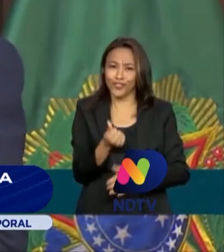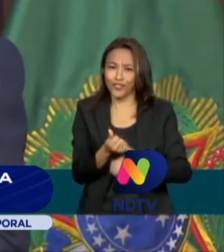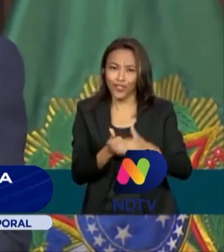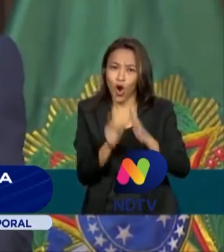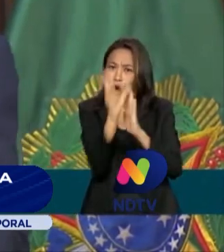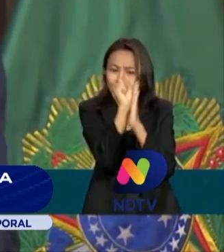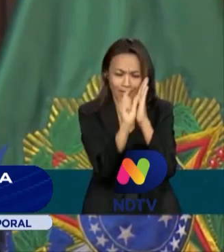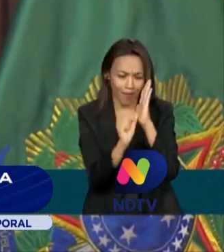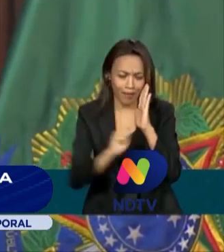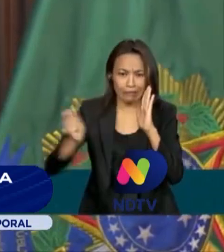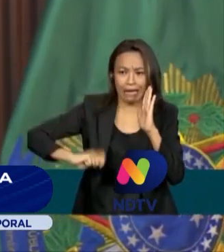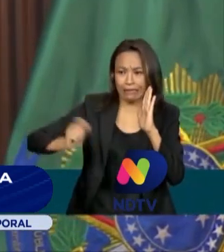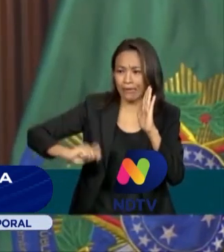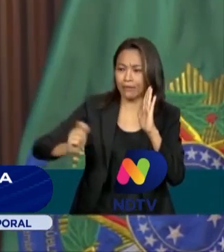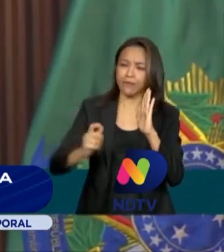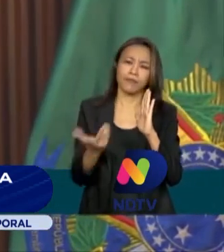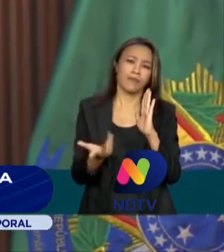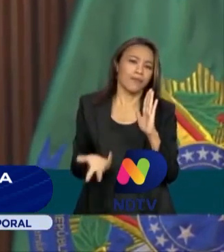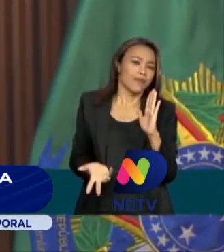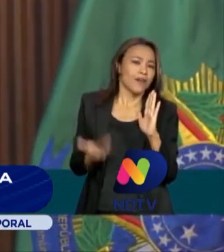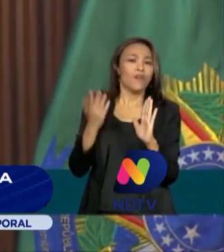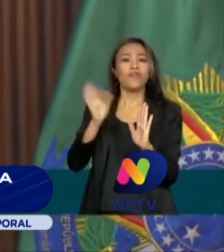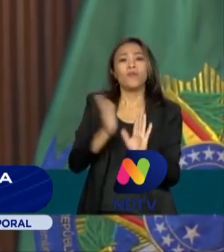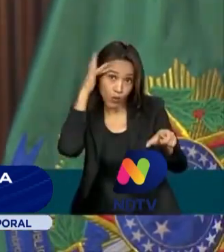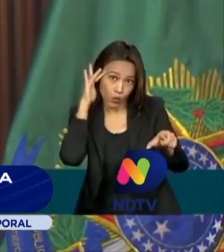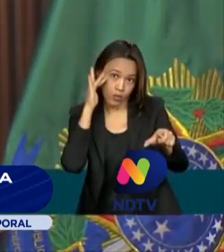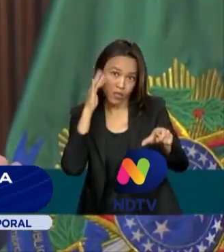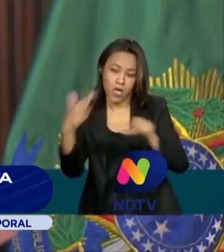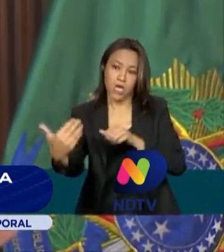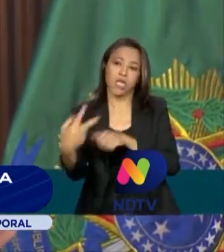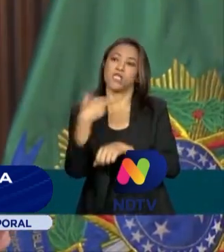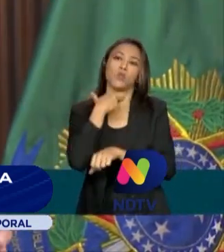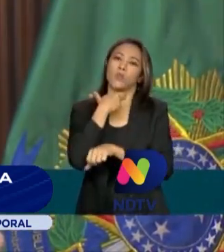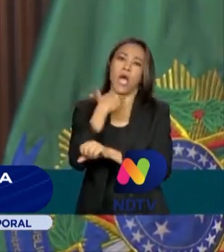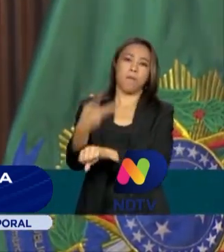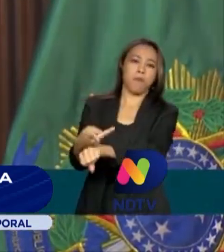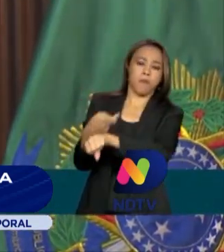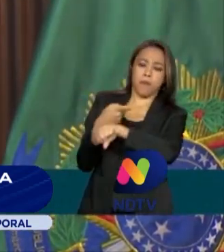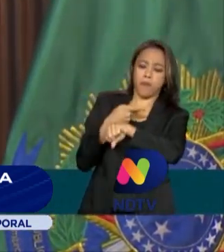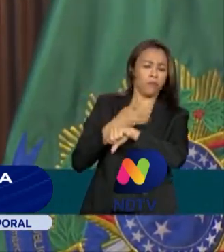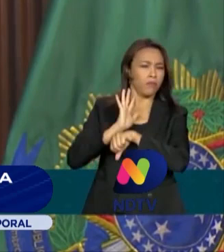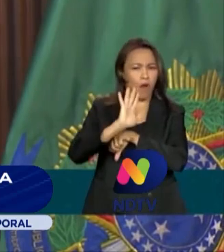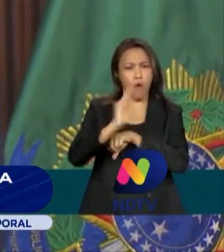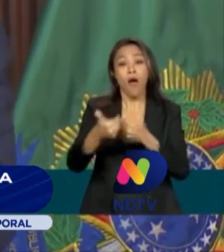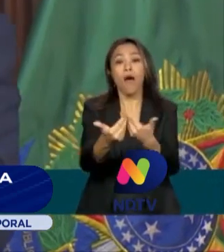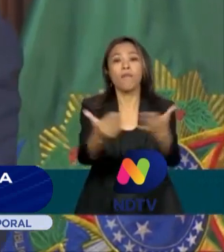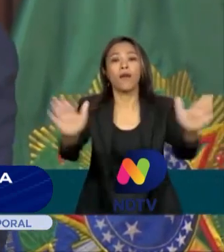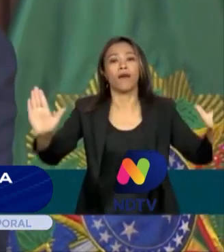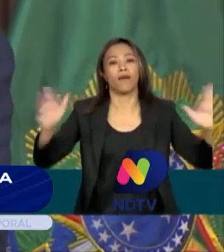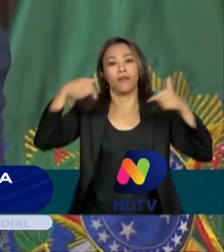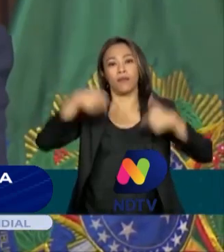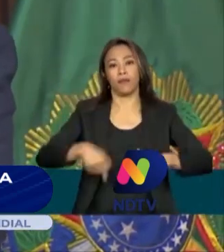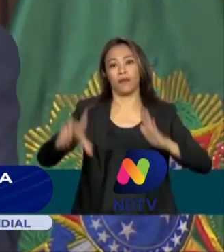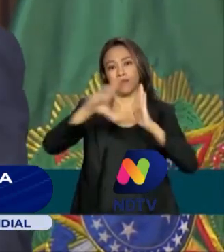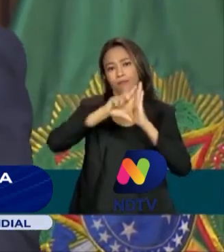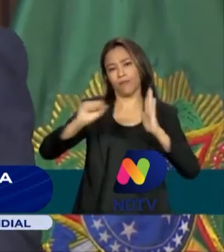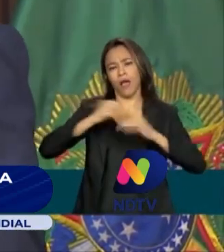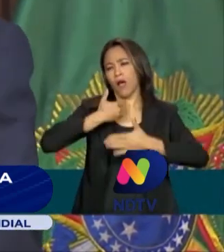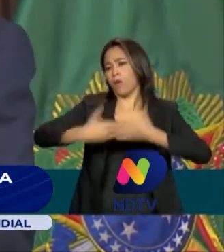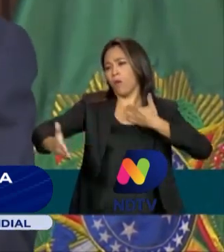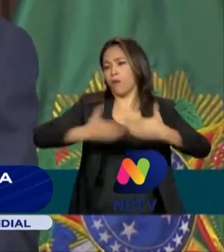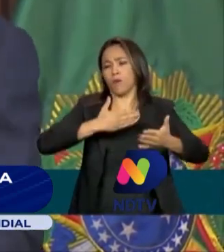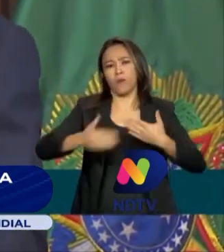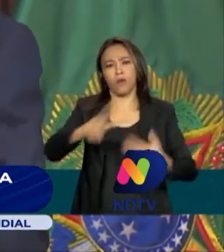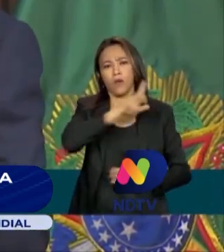ter. O orçamento foi feito pelo governo anterior. A porta desse palácio estará aberta a todo